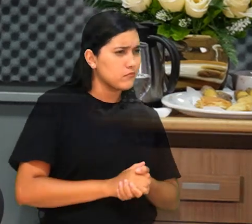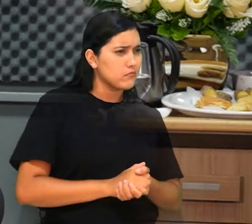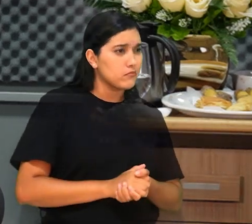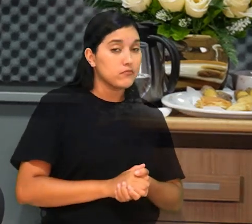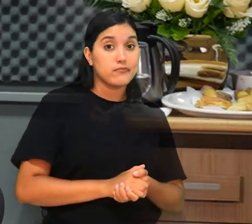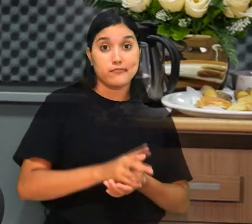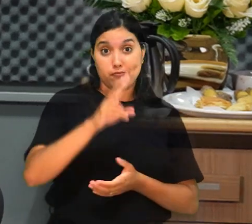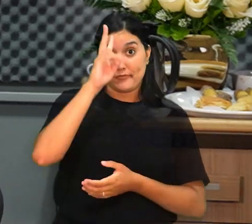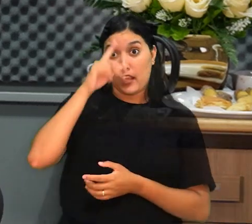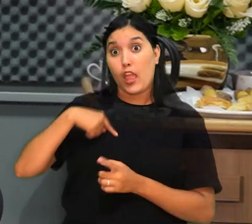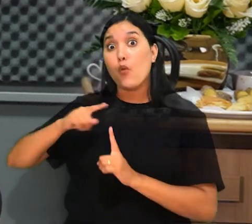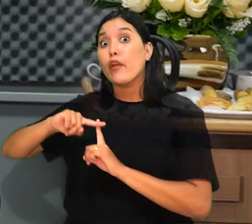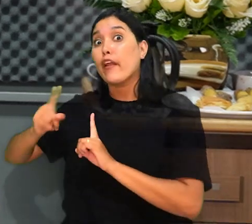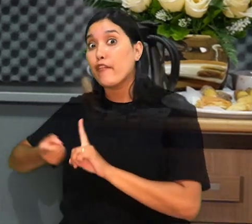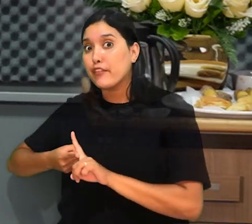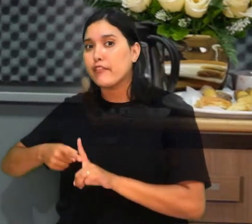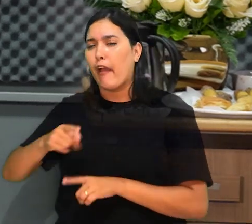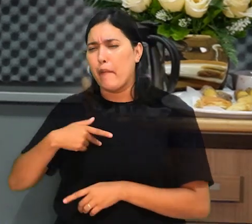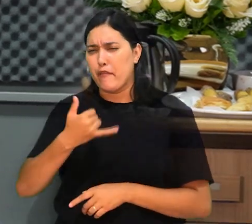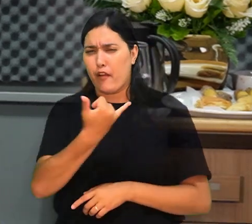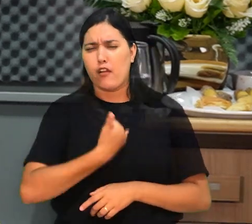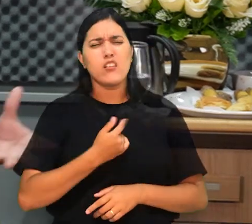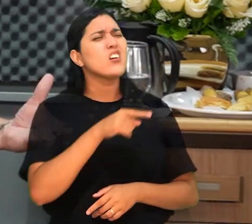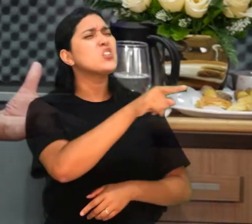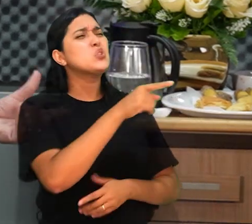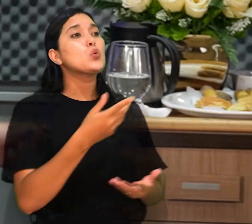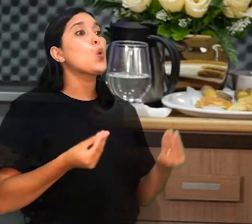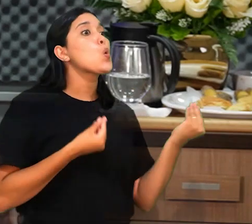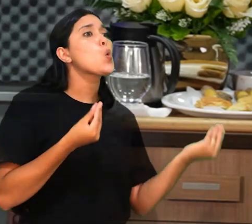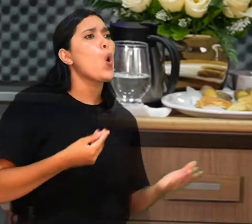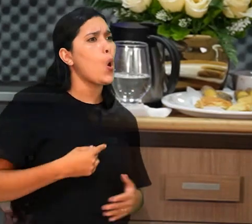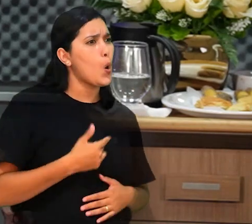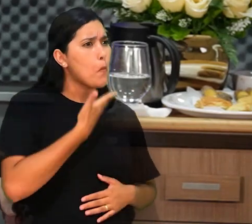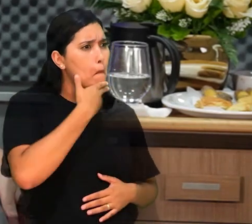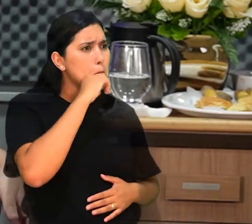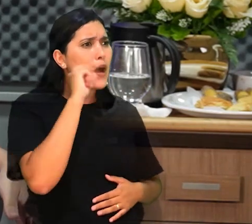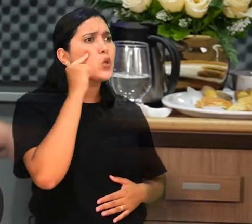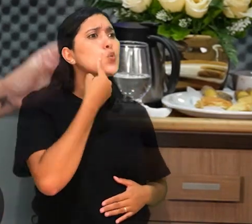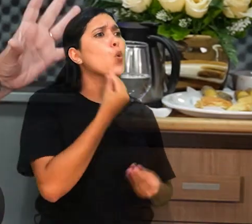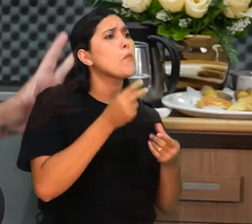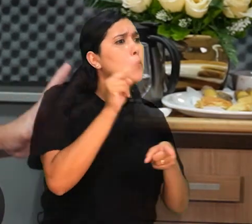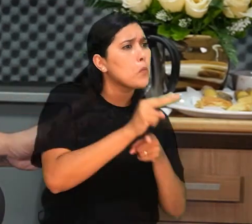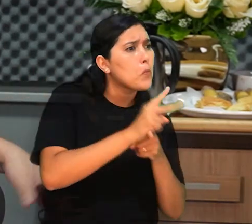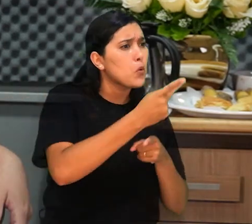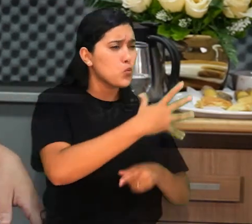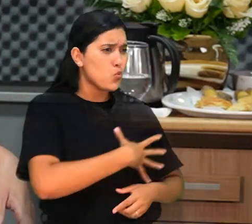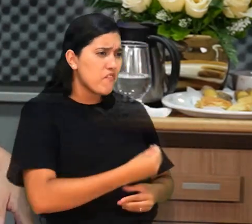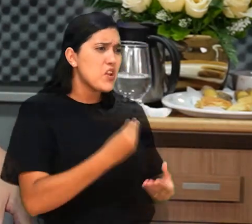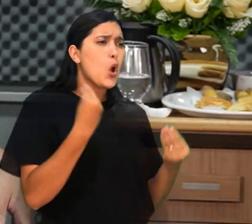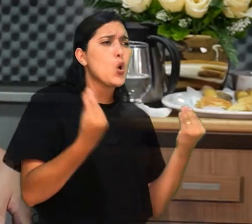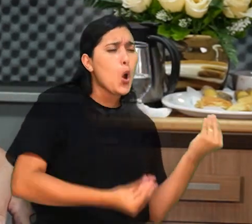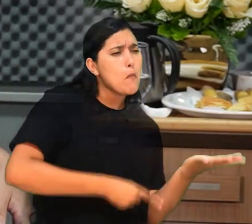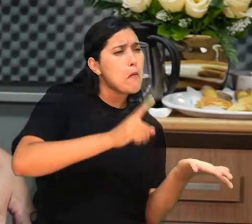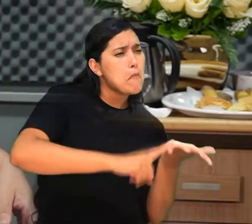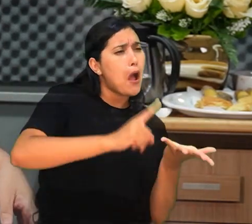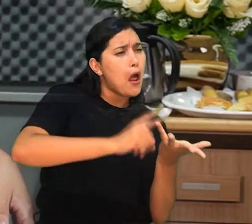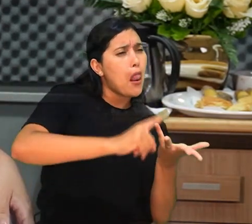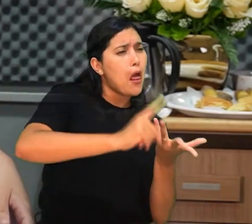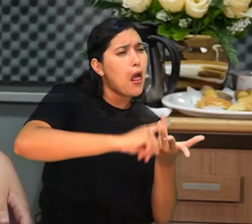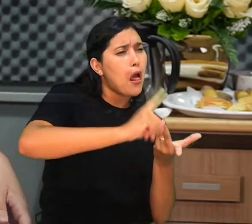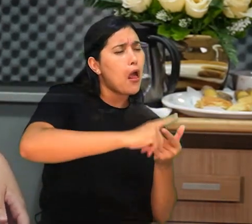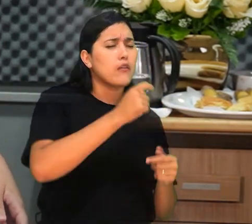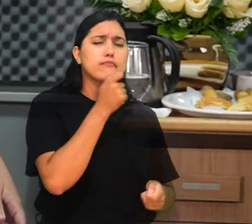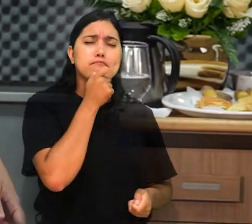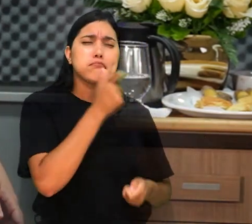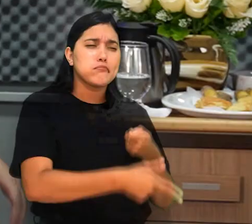surdo? Nossa, tu é doida, é? Como é que tu vai falar com ele? Olha, quando eu engravidei, como é que vai ser? Tu vai